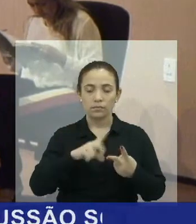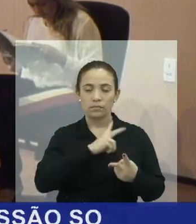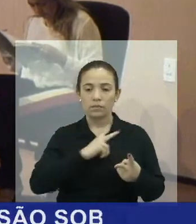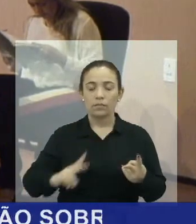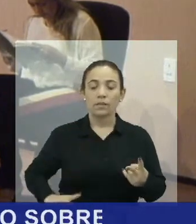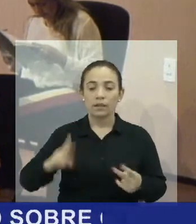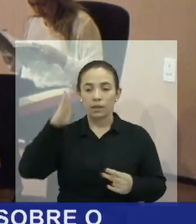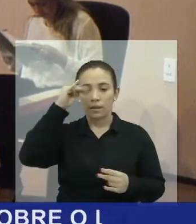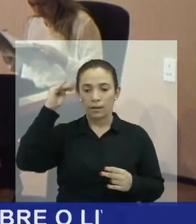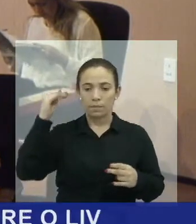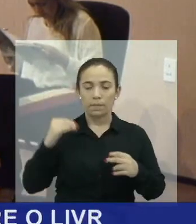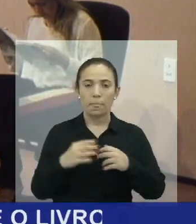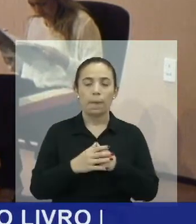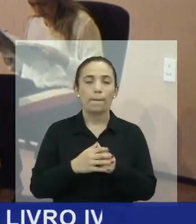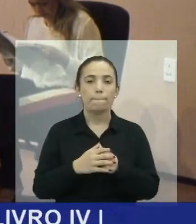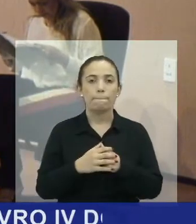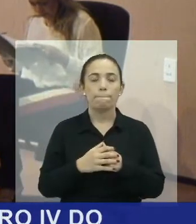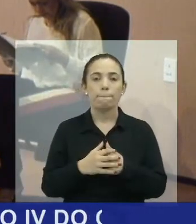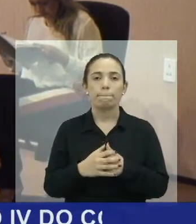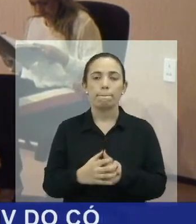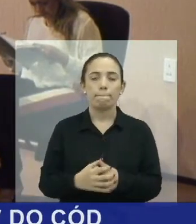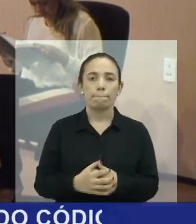Sampaio.